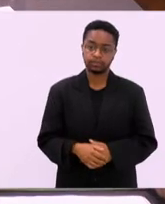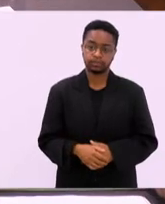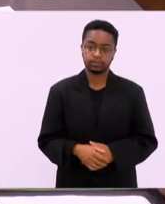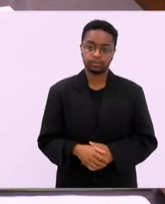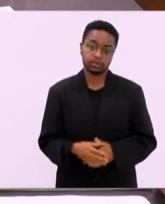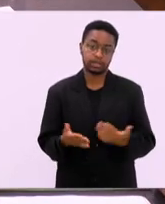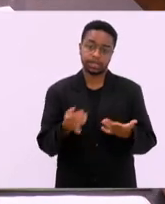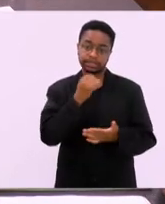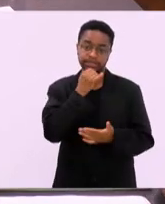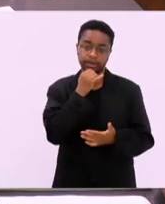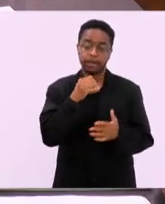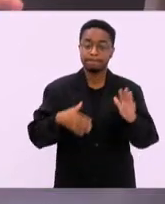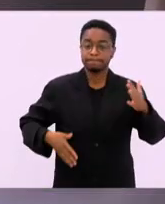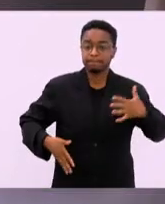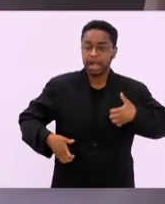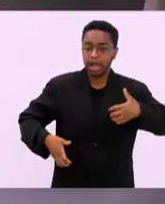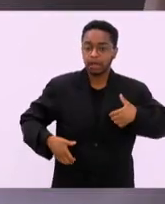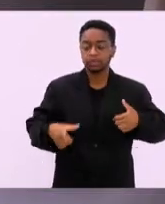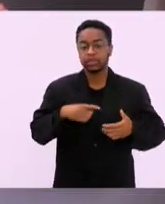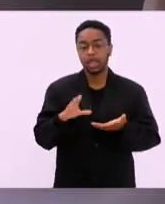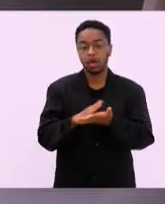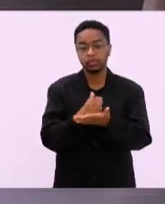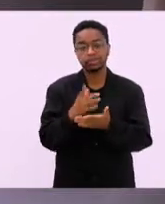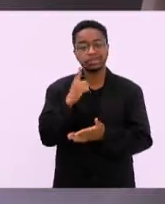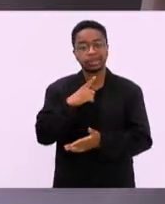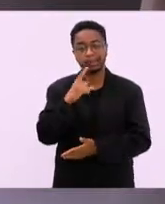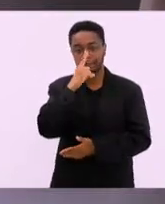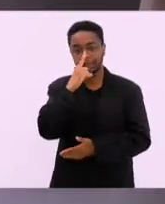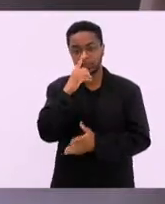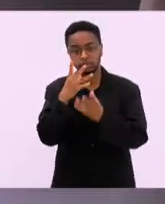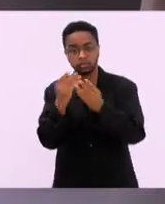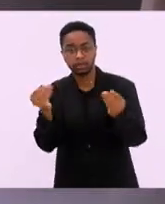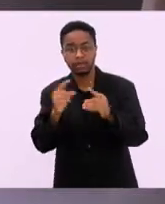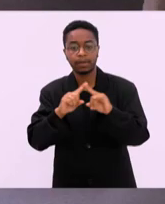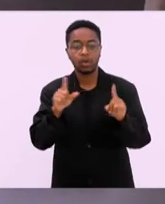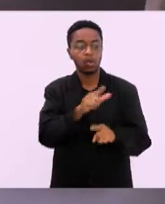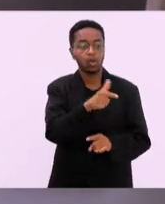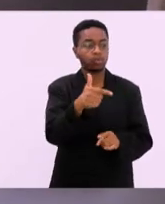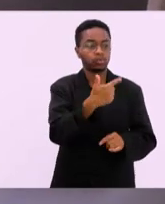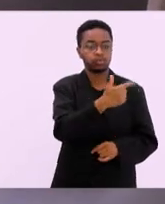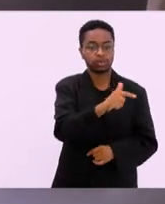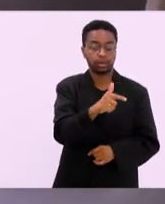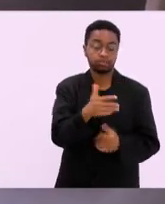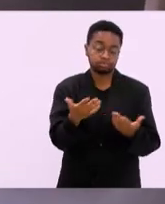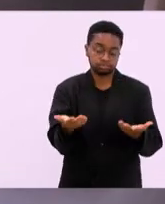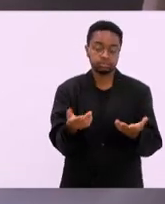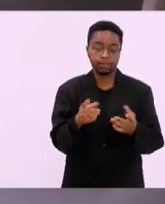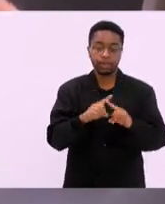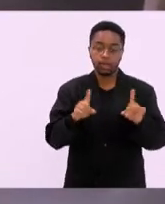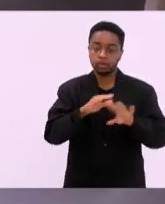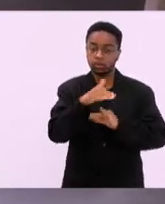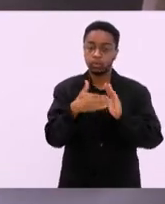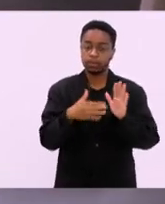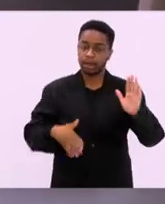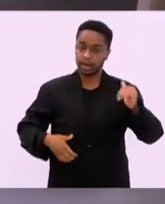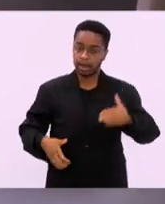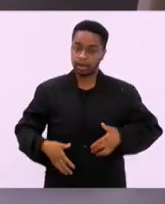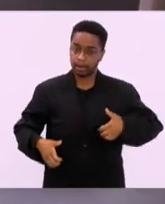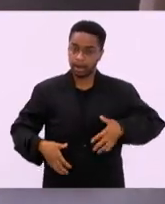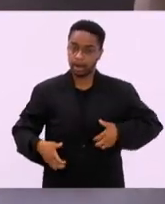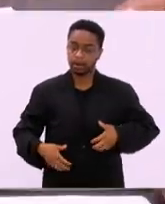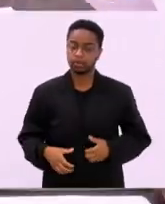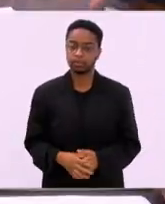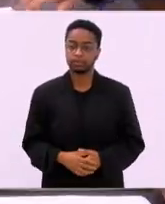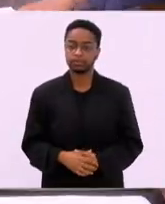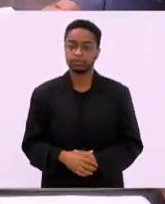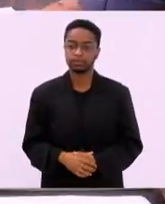Tem macaco que está em extinção, tem outras espécies que exatamente não estão. É tudo macaco. Mas o prego é um... Mas eu vou continuar comendo cação, tá,